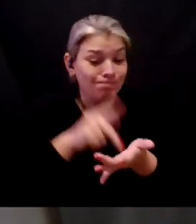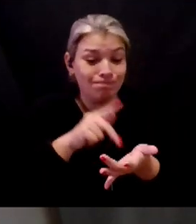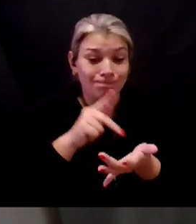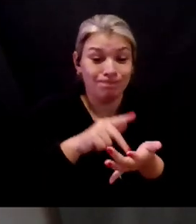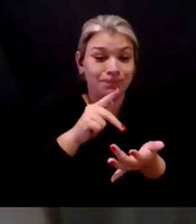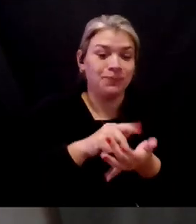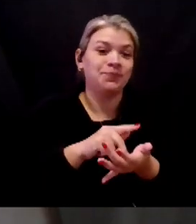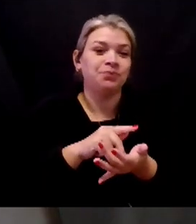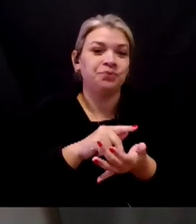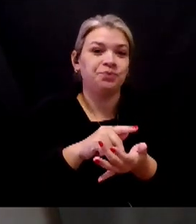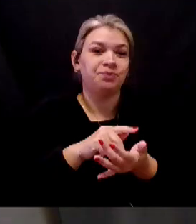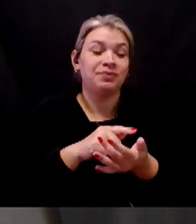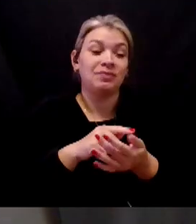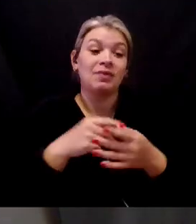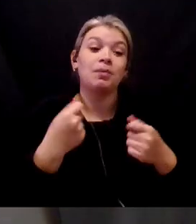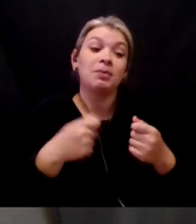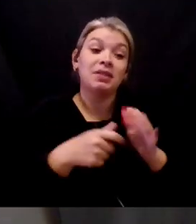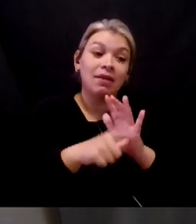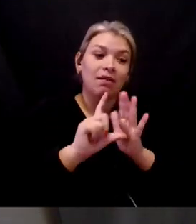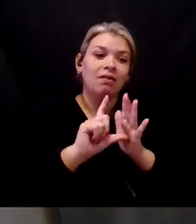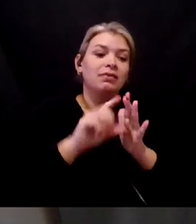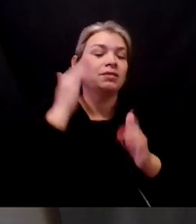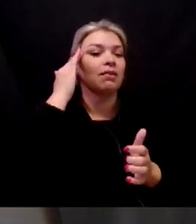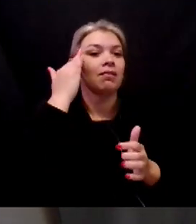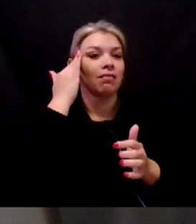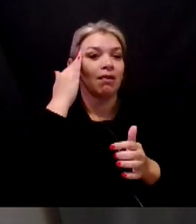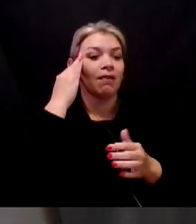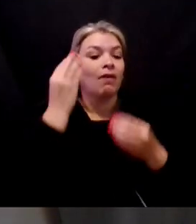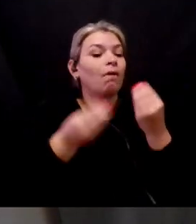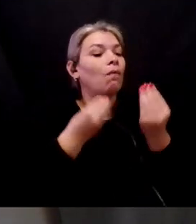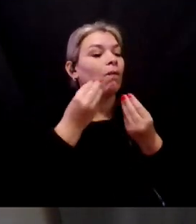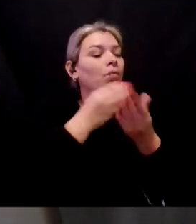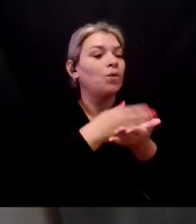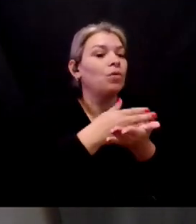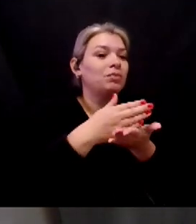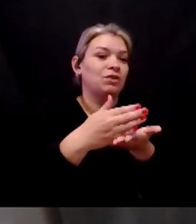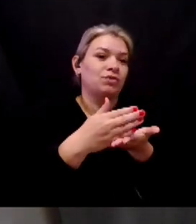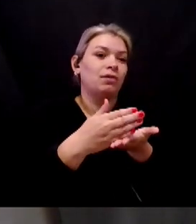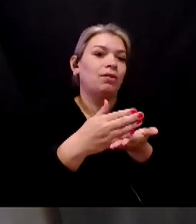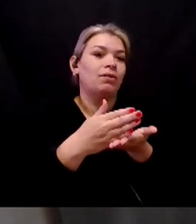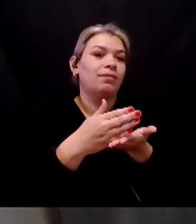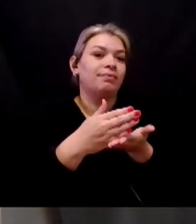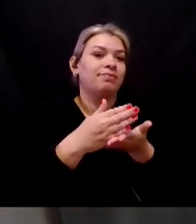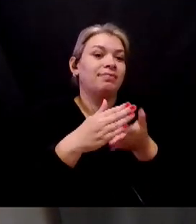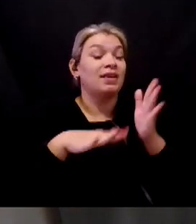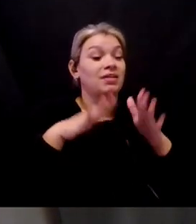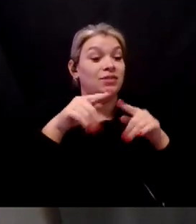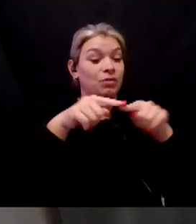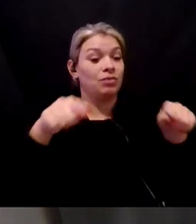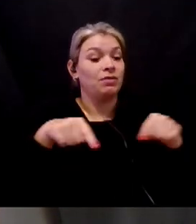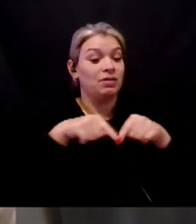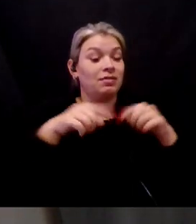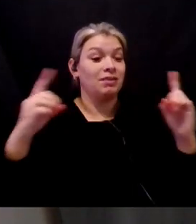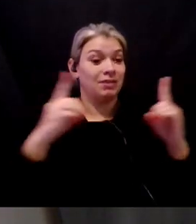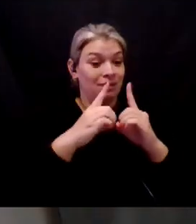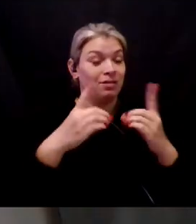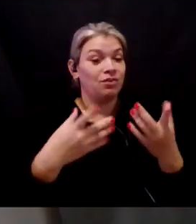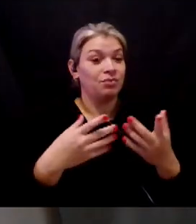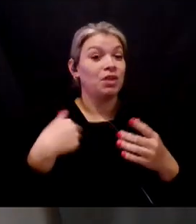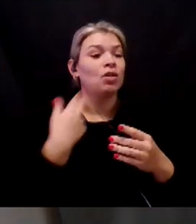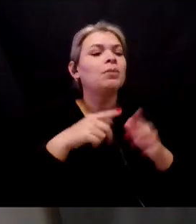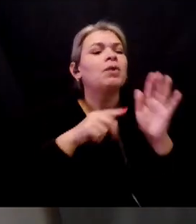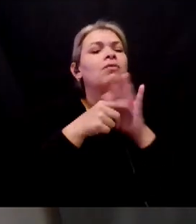de onde ele vem. Então, às vezes na clínica, né, no consultório, a gente pergunta para os pais,